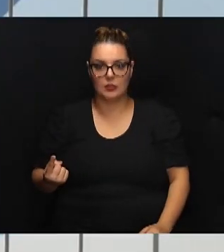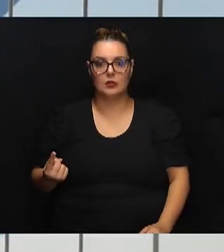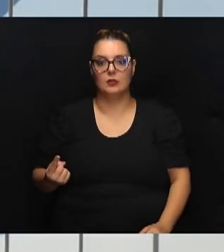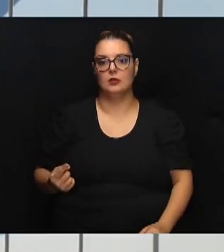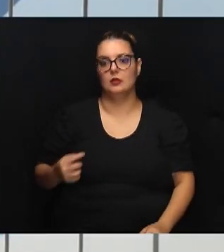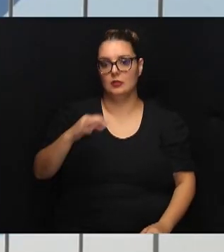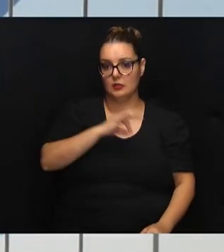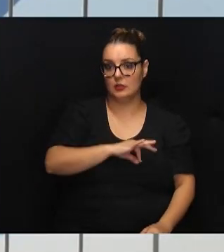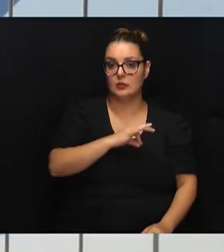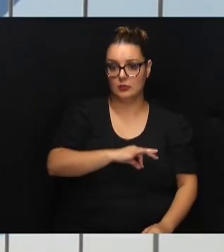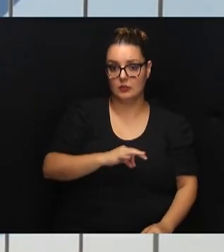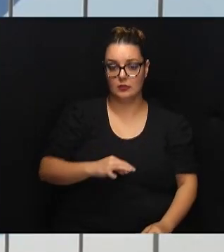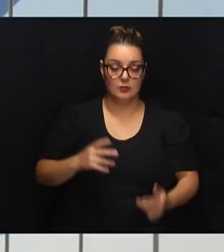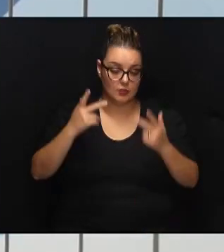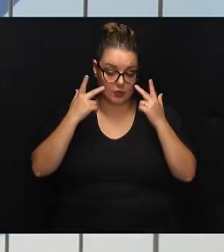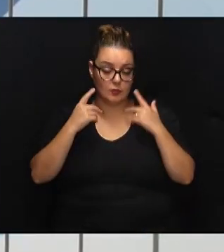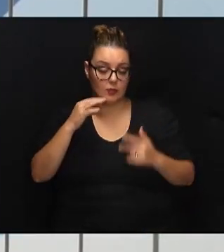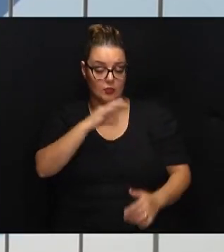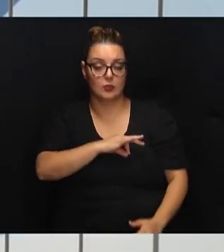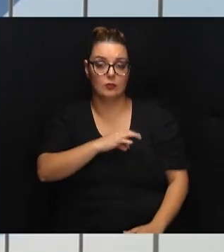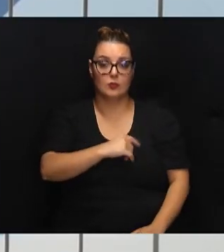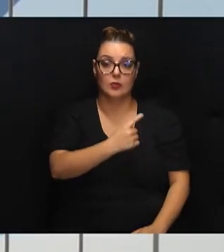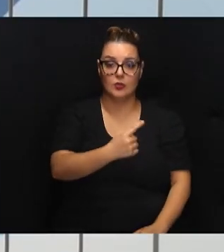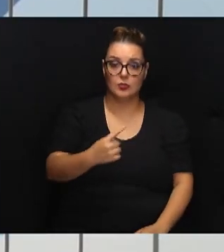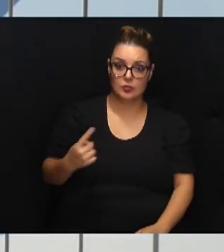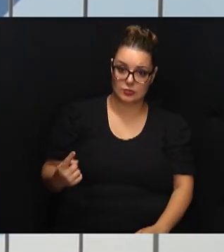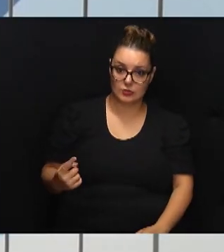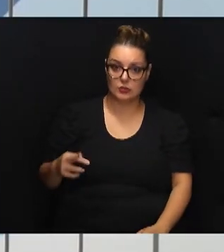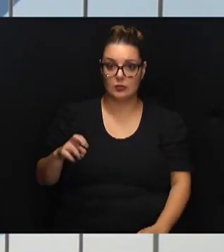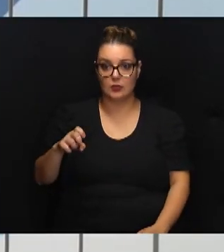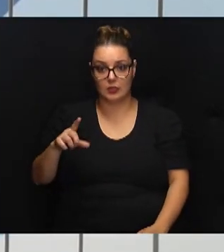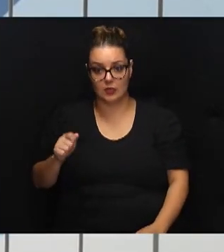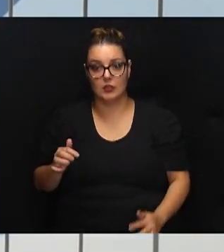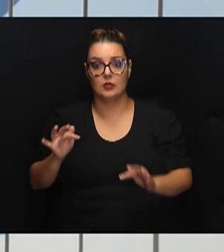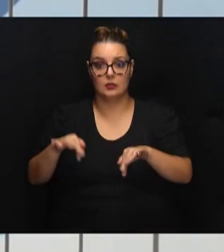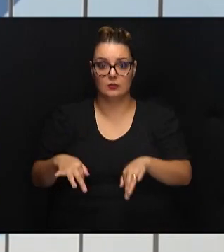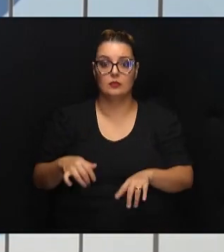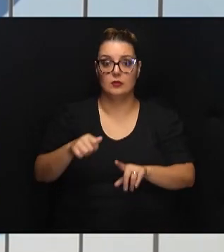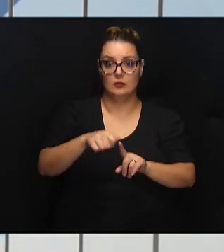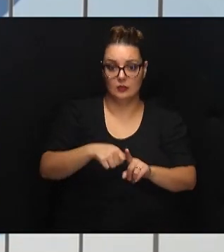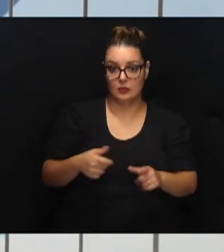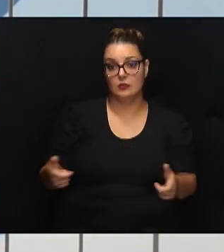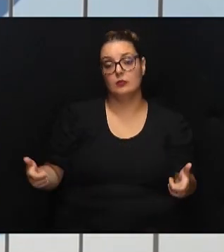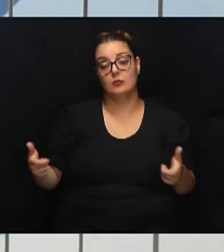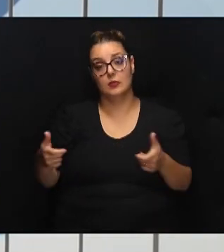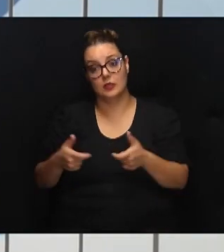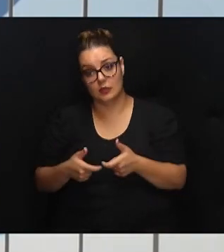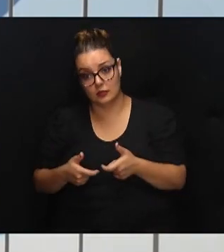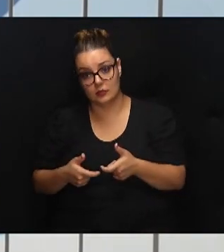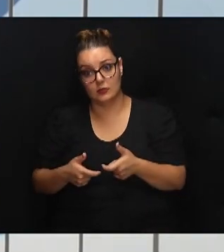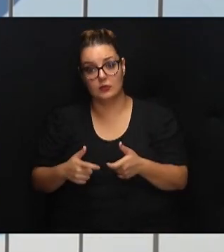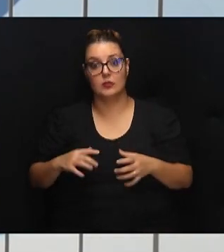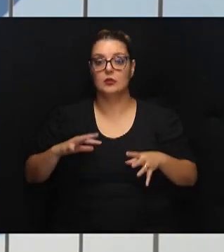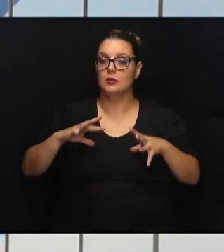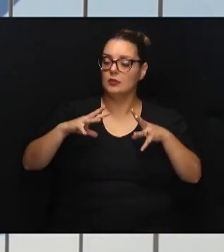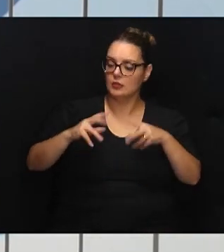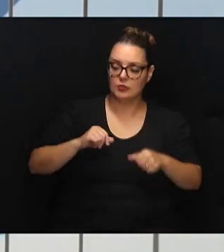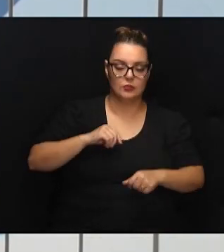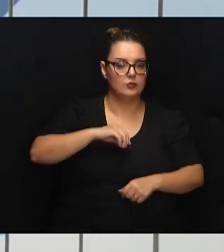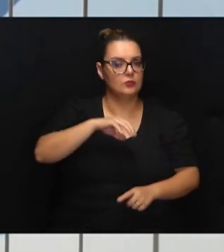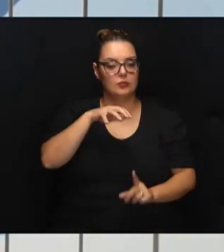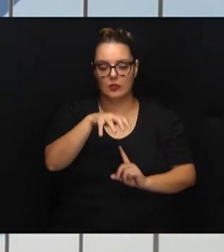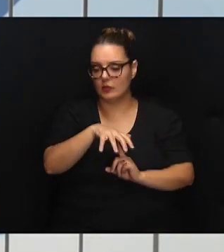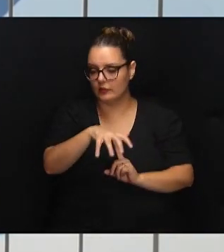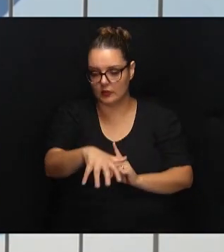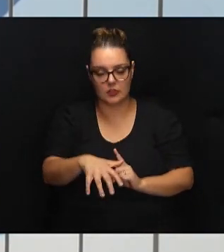ganhar, geralmente, aquele valor por dia. Então, a renda no final do mês vai ser bem menor, e isso é tudo influência da tecnologia, porque é